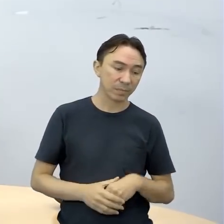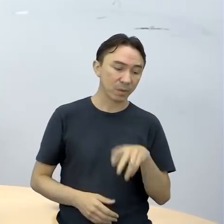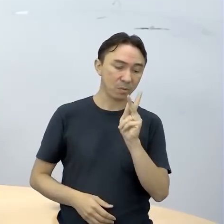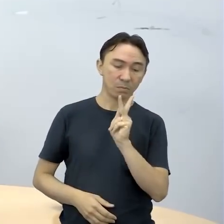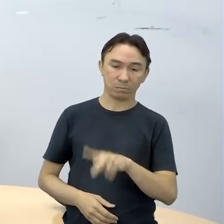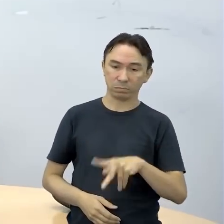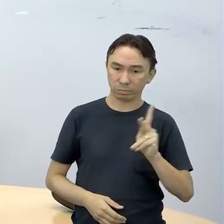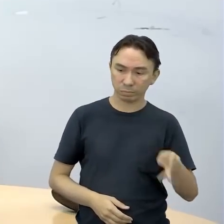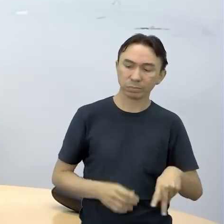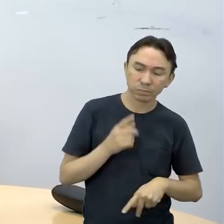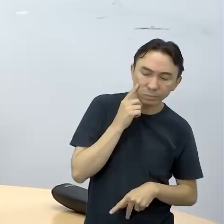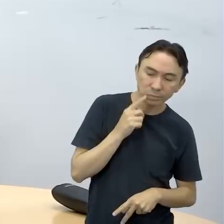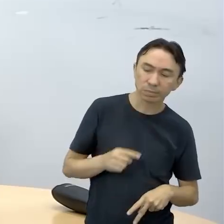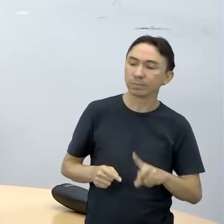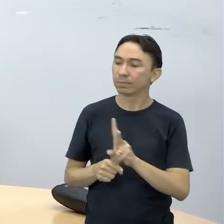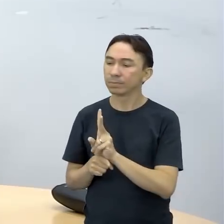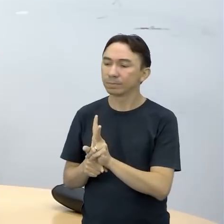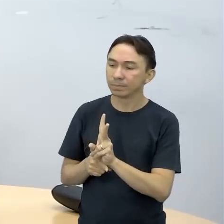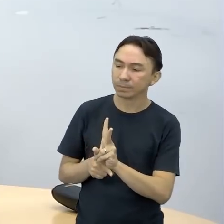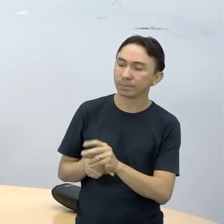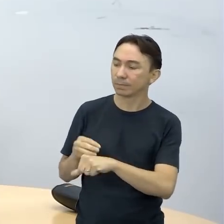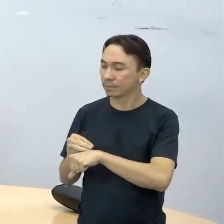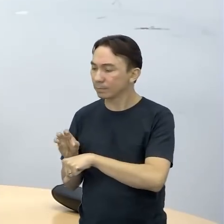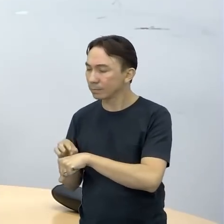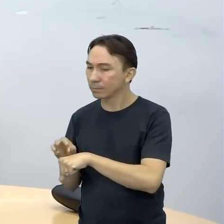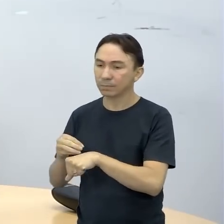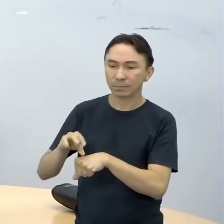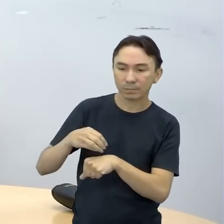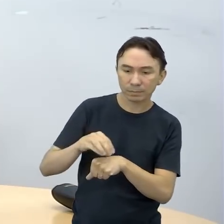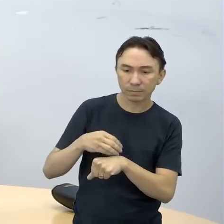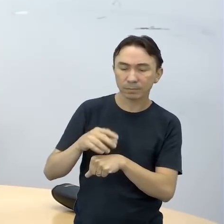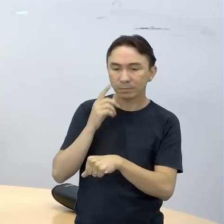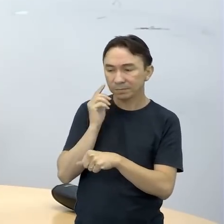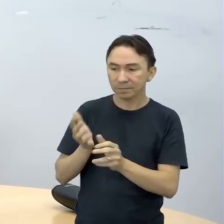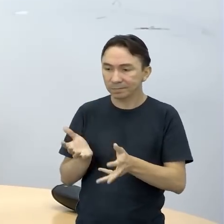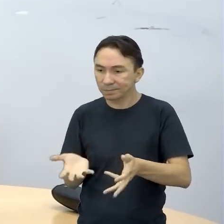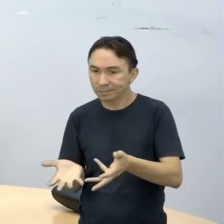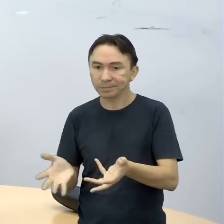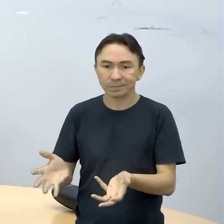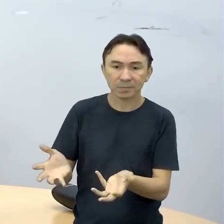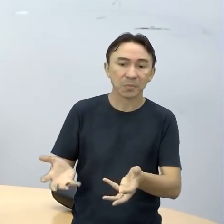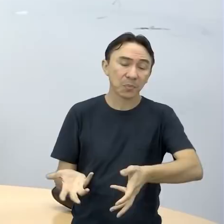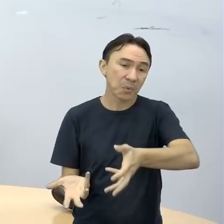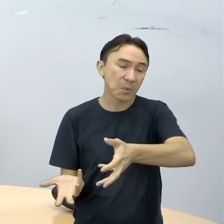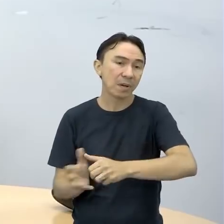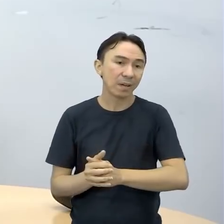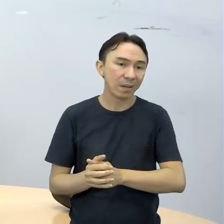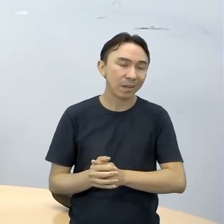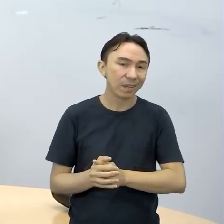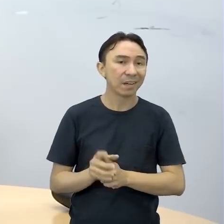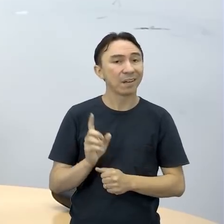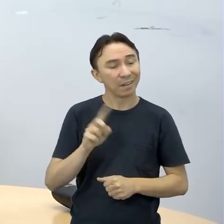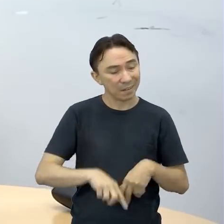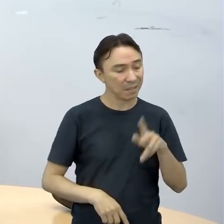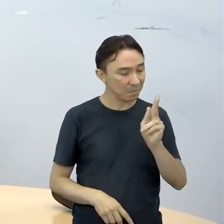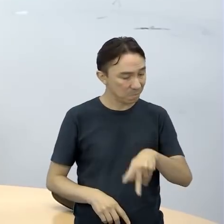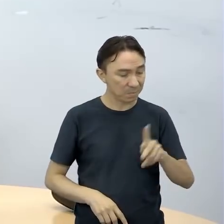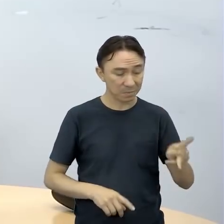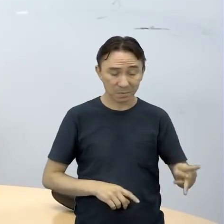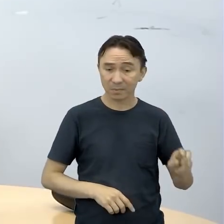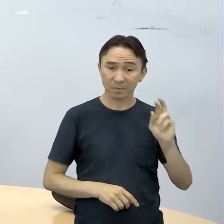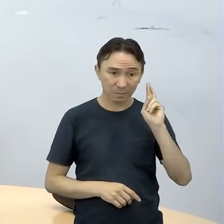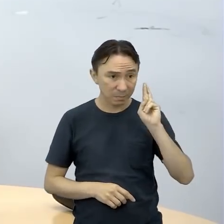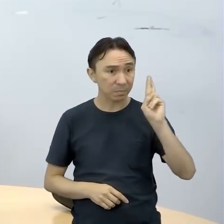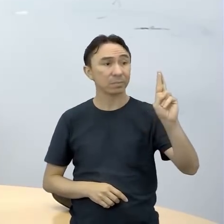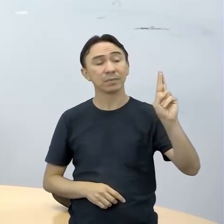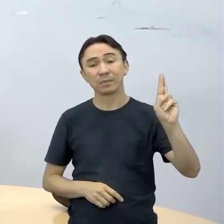sempre mediando e direcionando. Né? O papel do professor, antes de mais nada, direcionar aquele